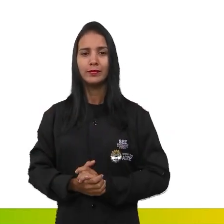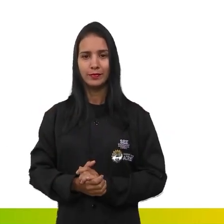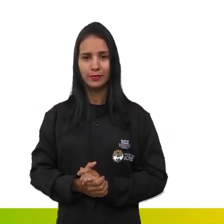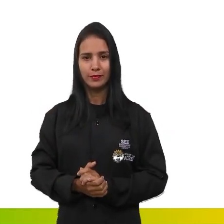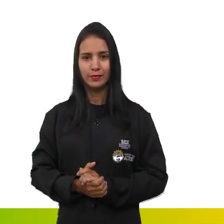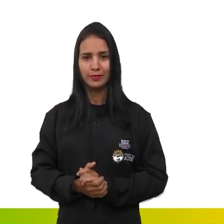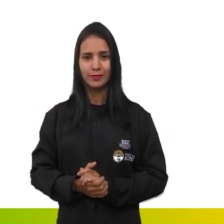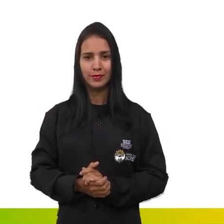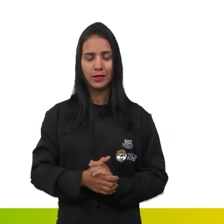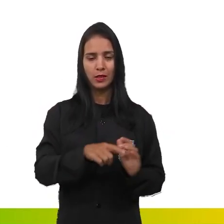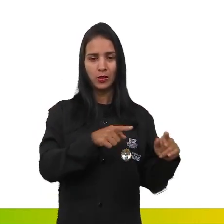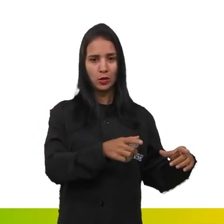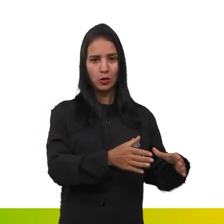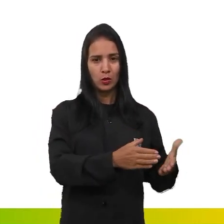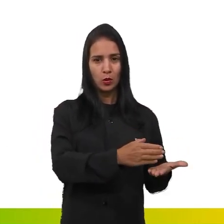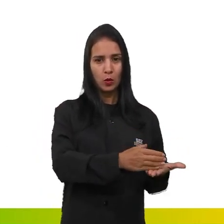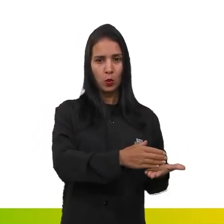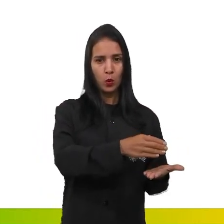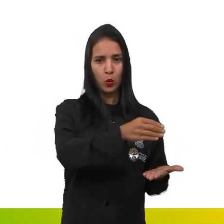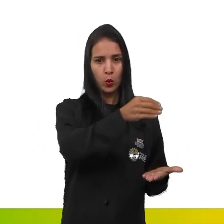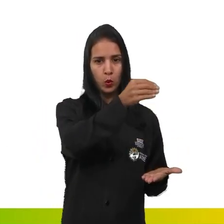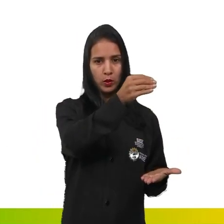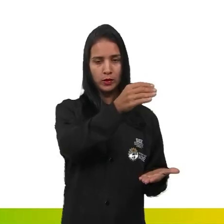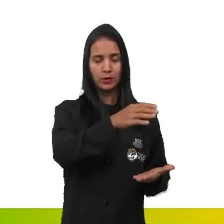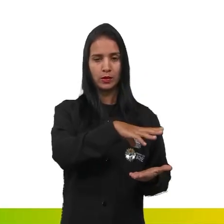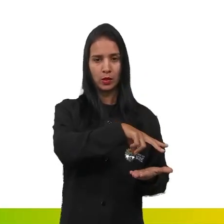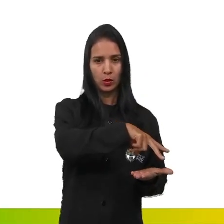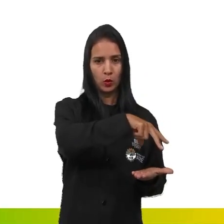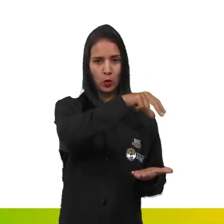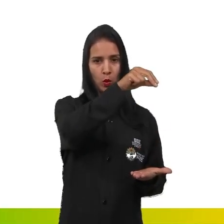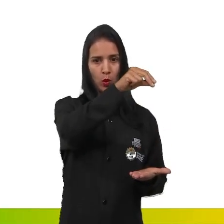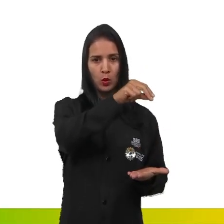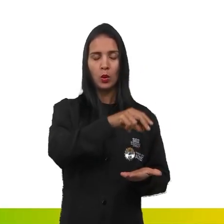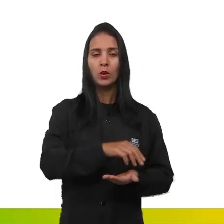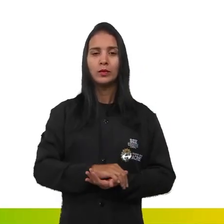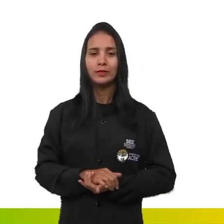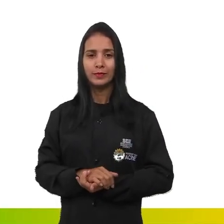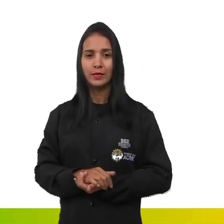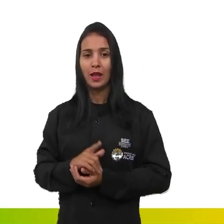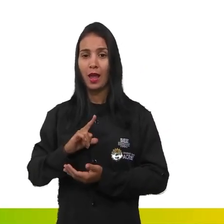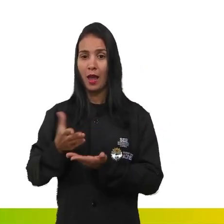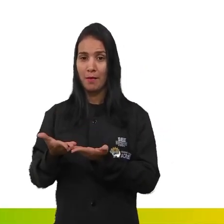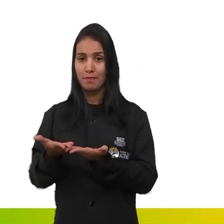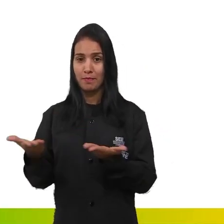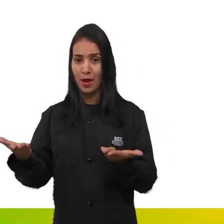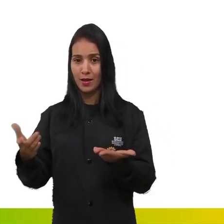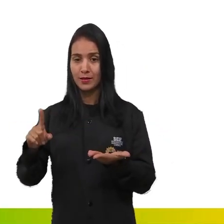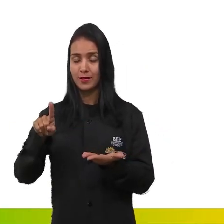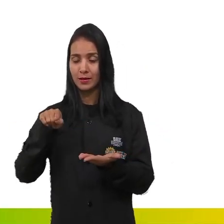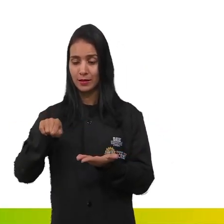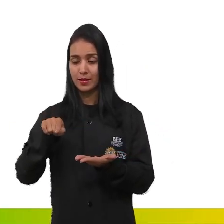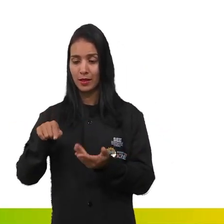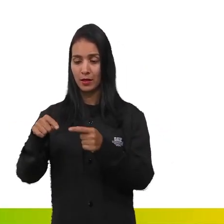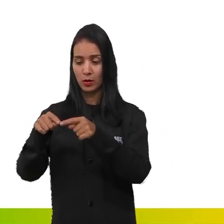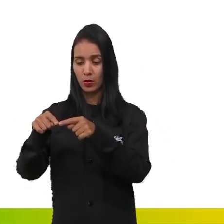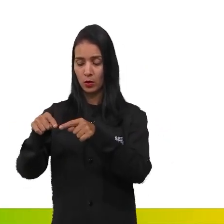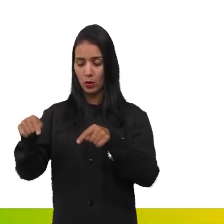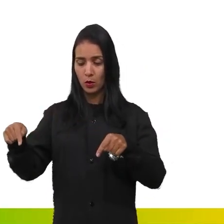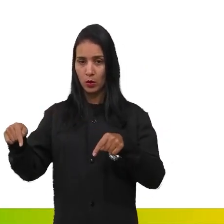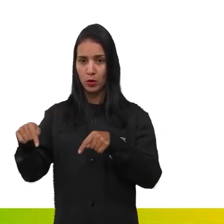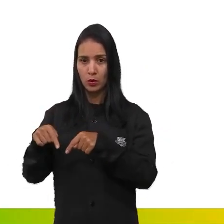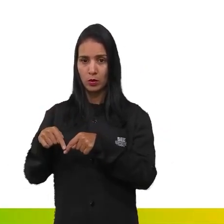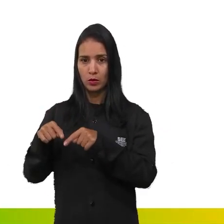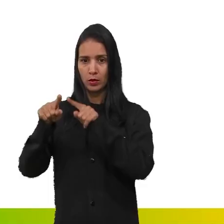tetraedro. Nós já conhecemos o tetraedro, que é uma pirâmide de base triangular. Veja bem, a ideia é a mesma.